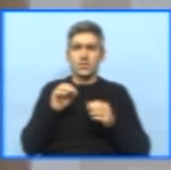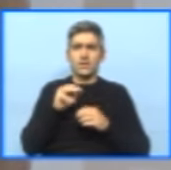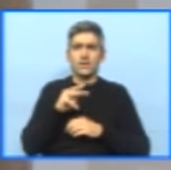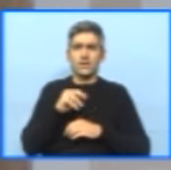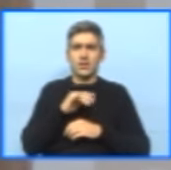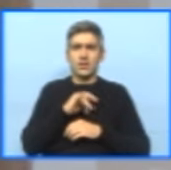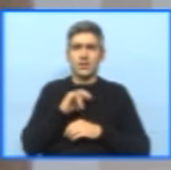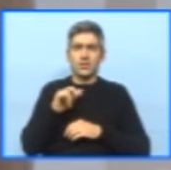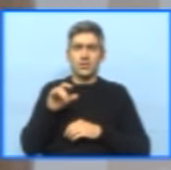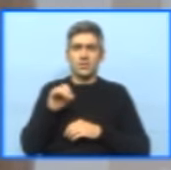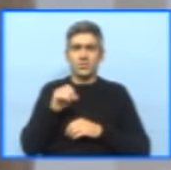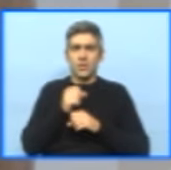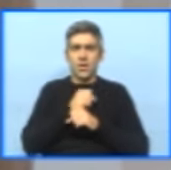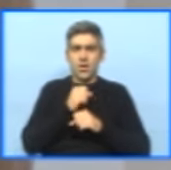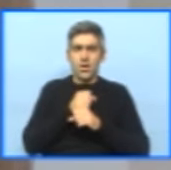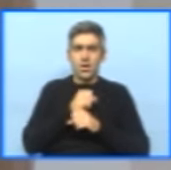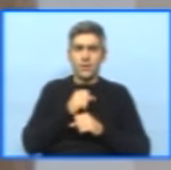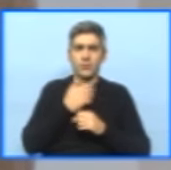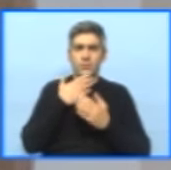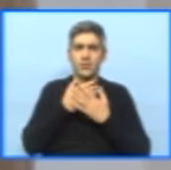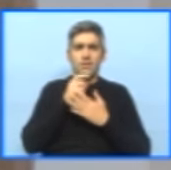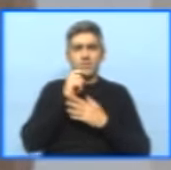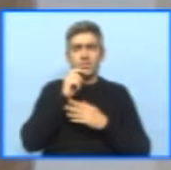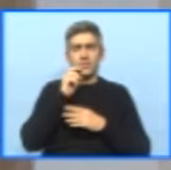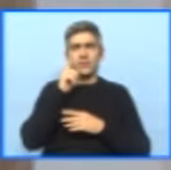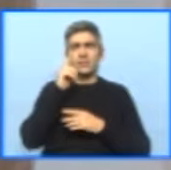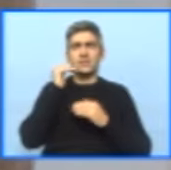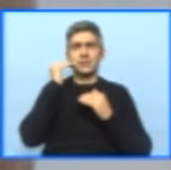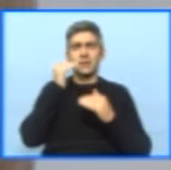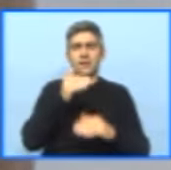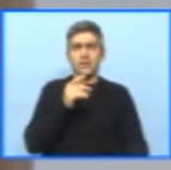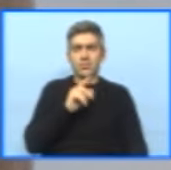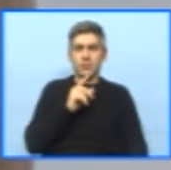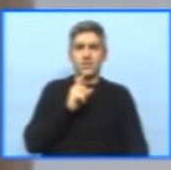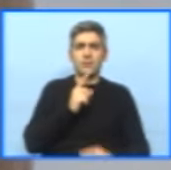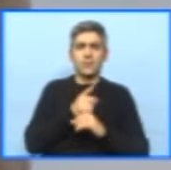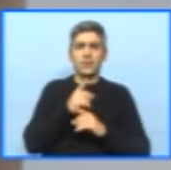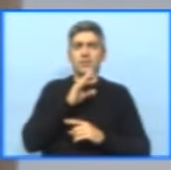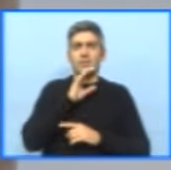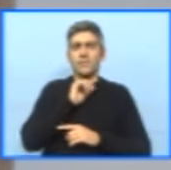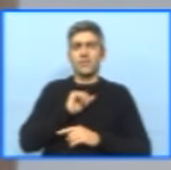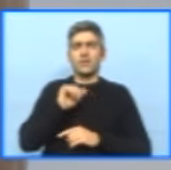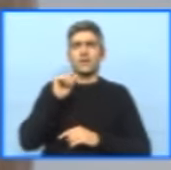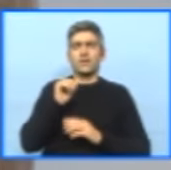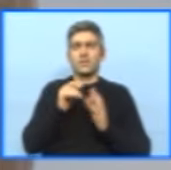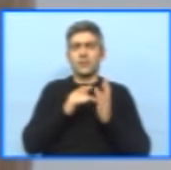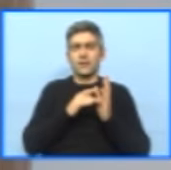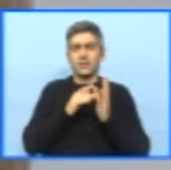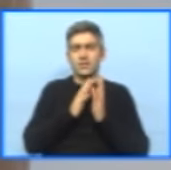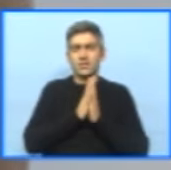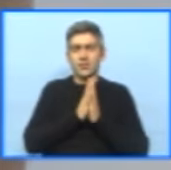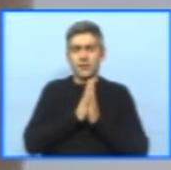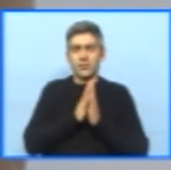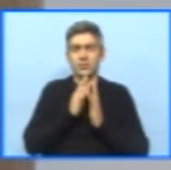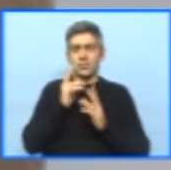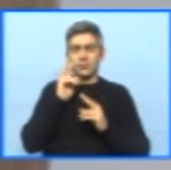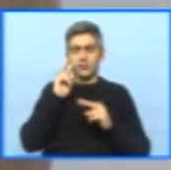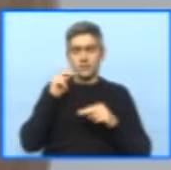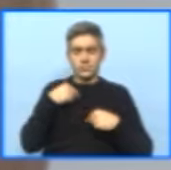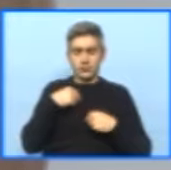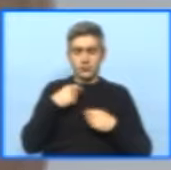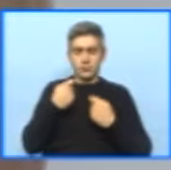da obra que me garante o céu, mas é precisamente porque eu sou filho de Deus, identifico-me na minha realidade